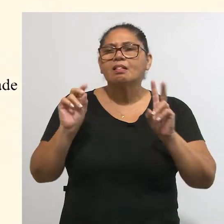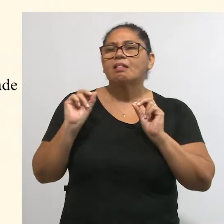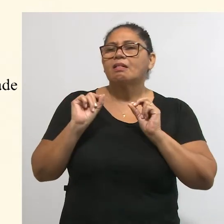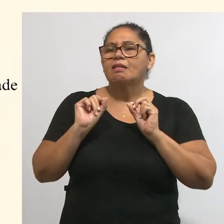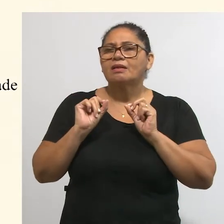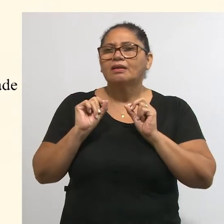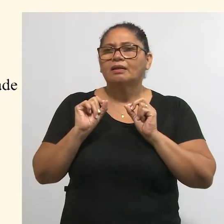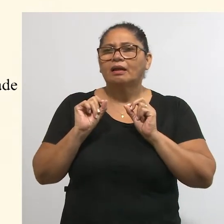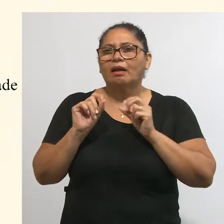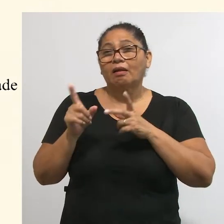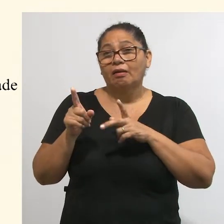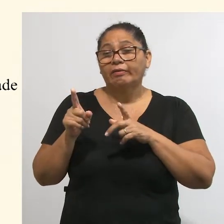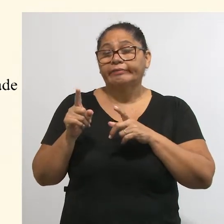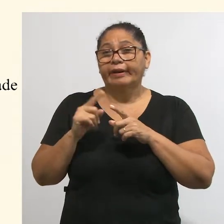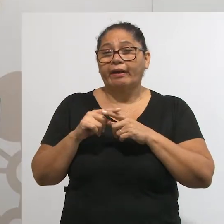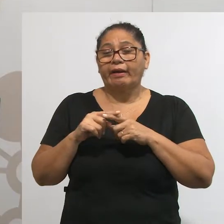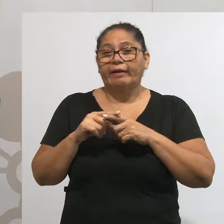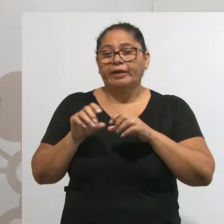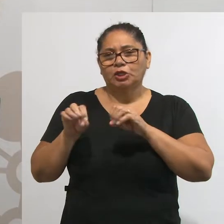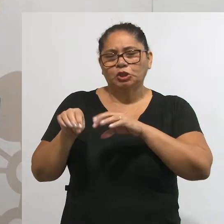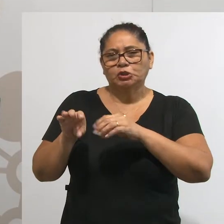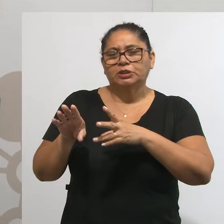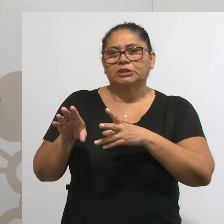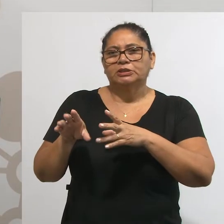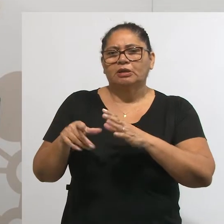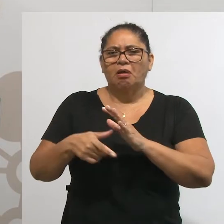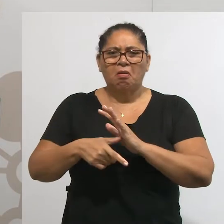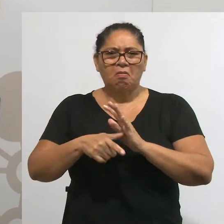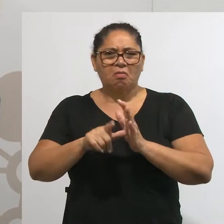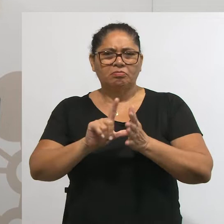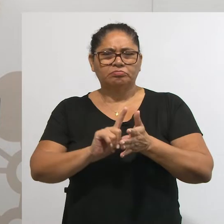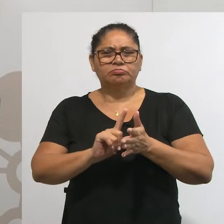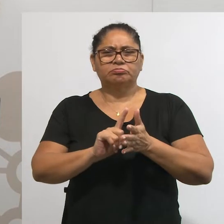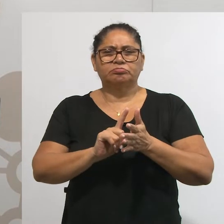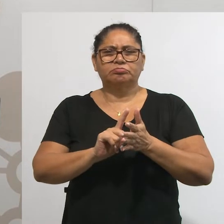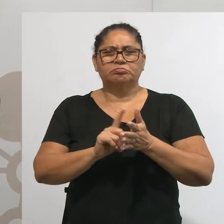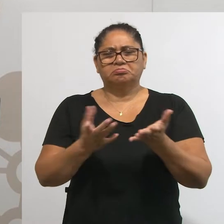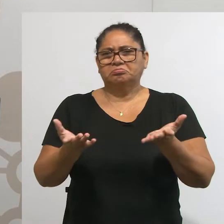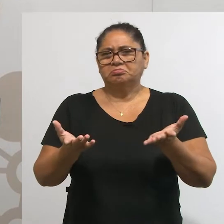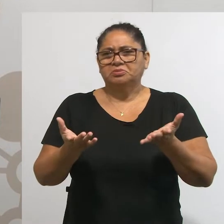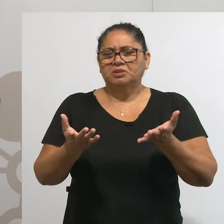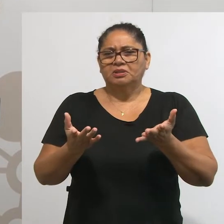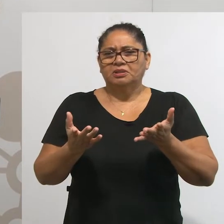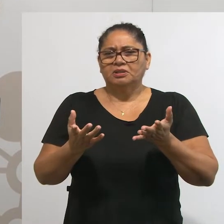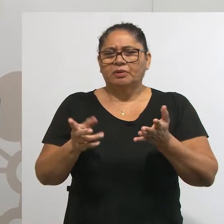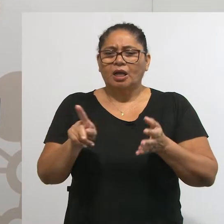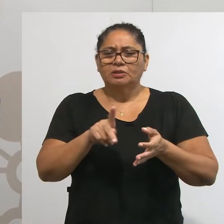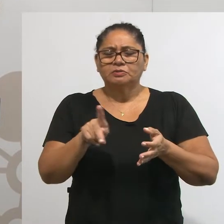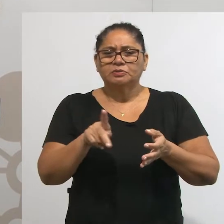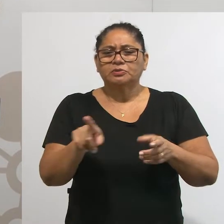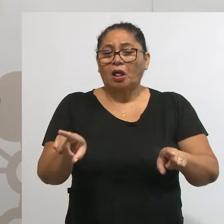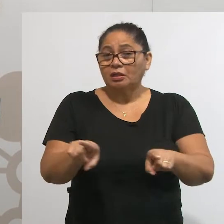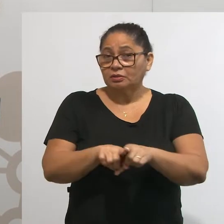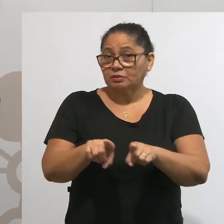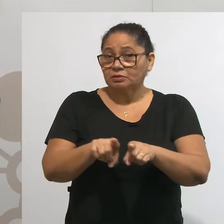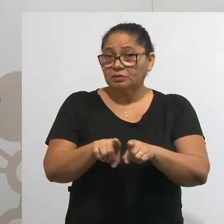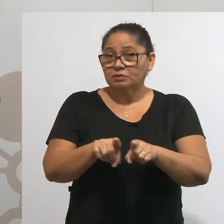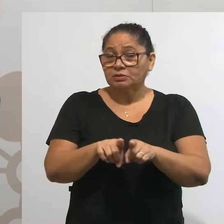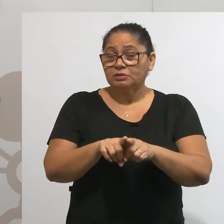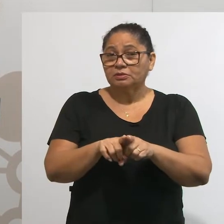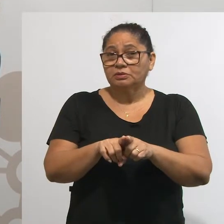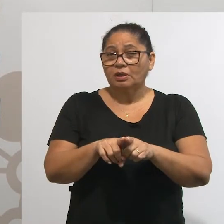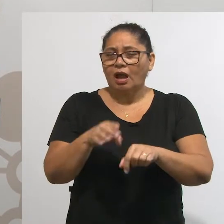Então, para ele, a educação bancária, ela é antidialógica, e para ele também, os professores, né,